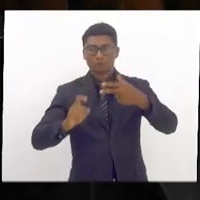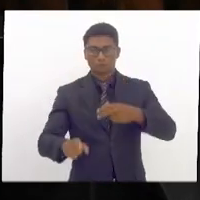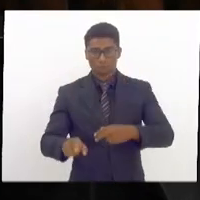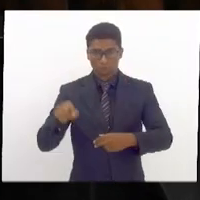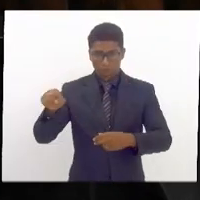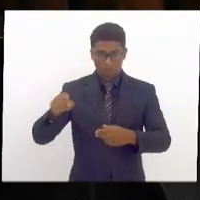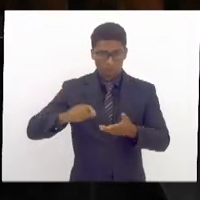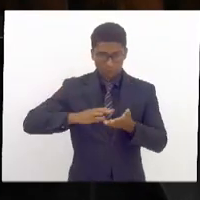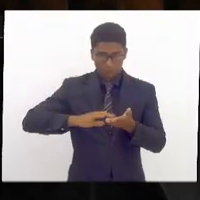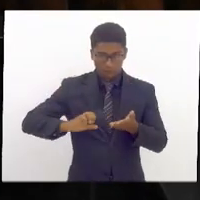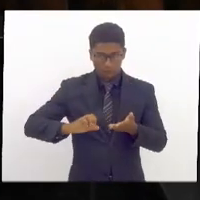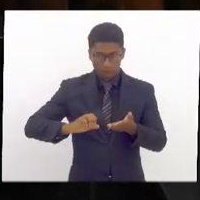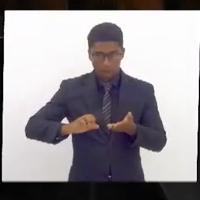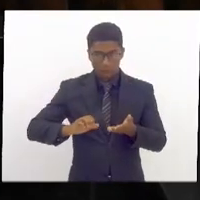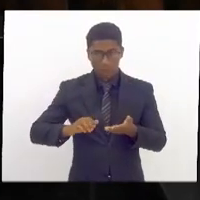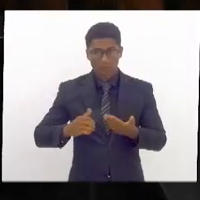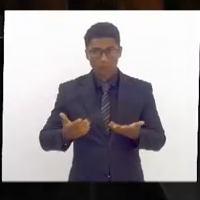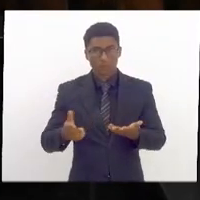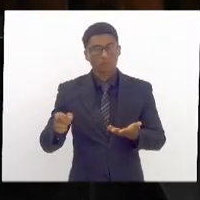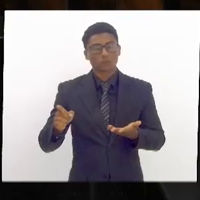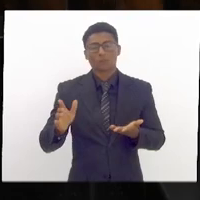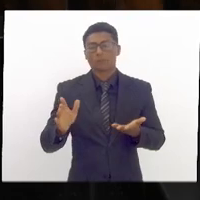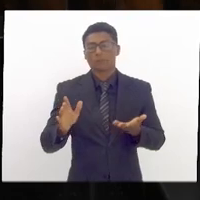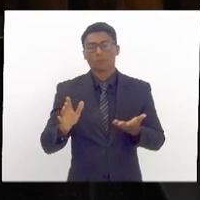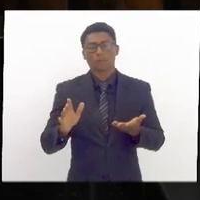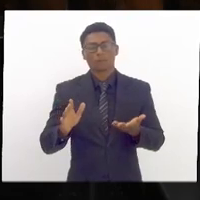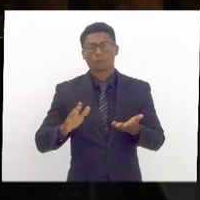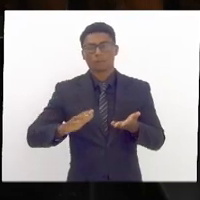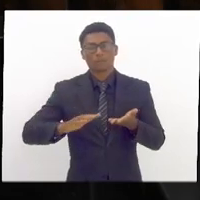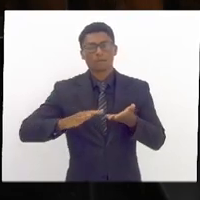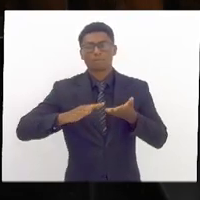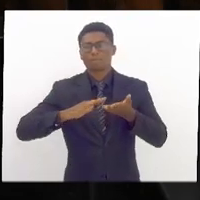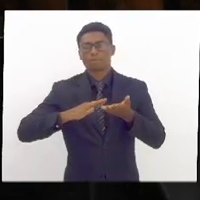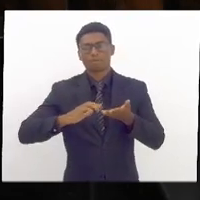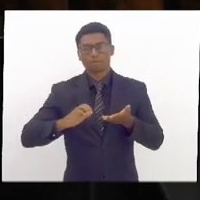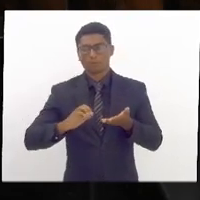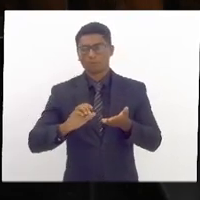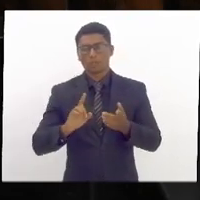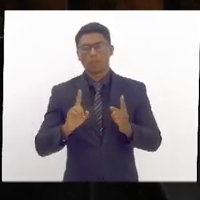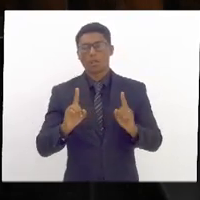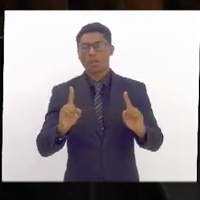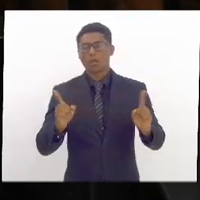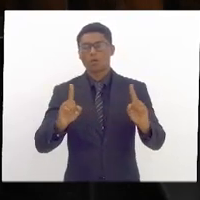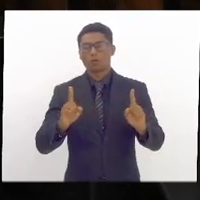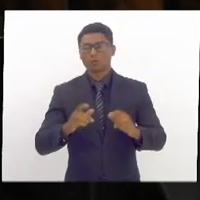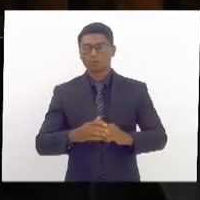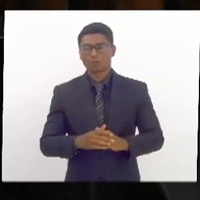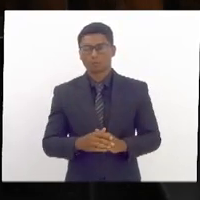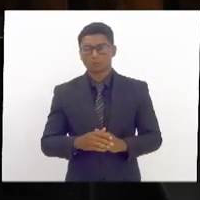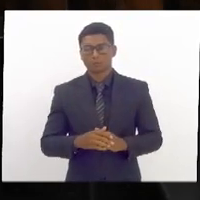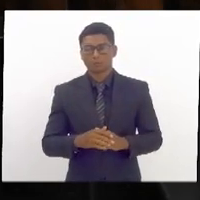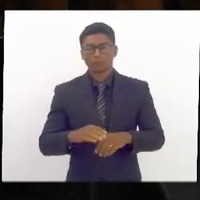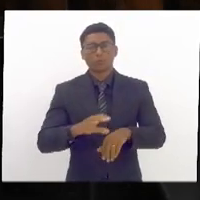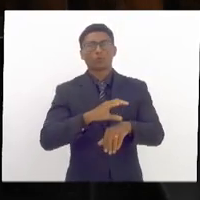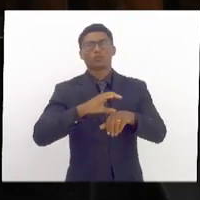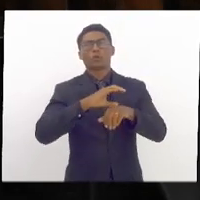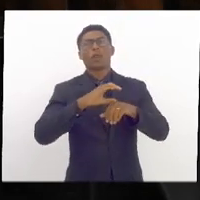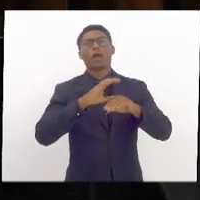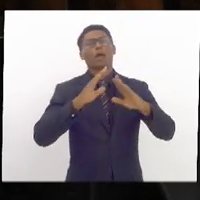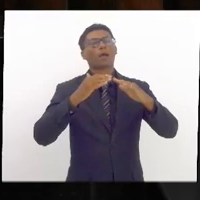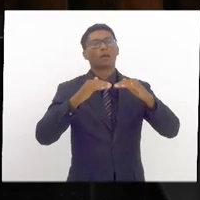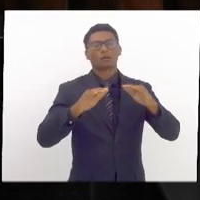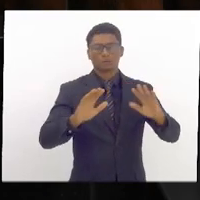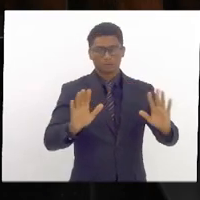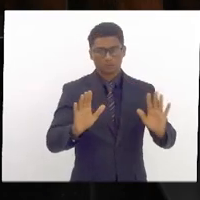vetar, ele não está vetando em nenhuma base de inconstitucionalidade. Ele pode